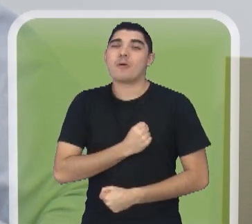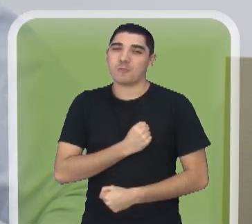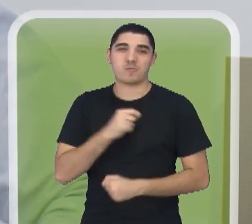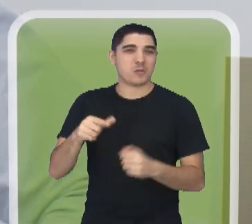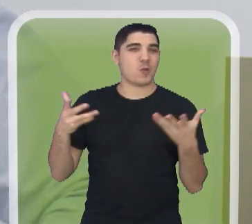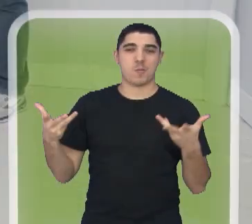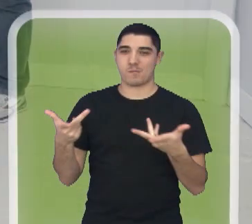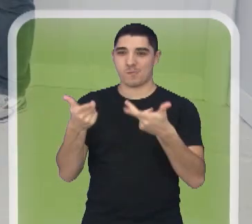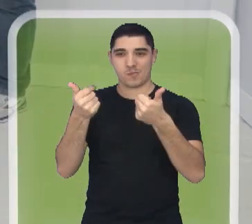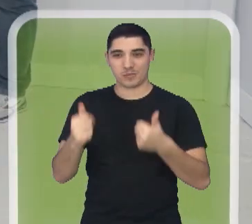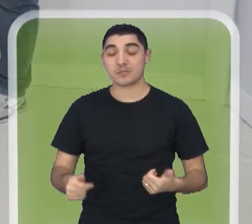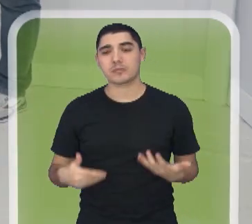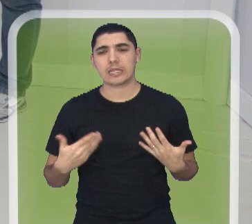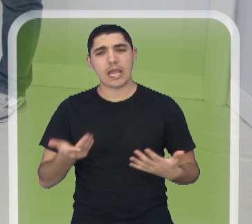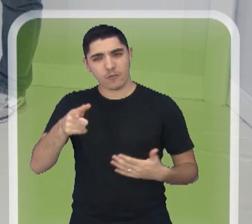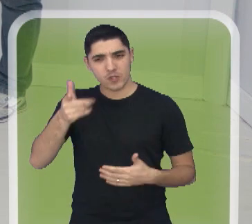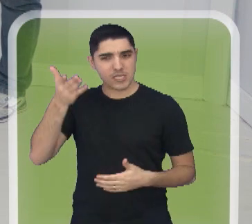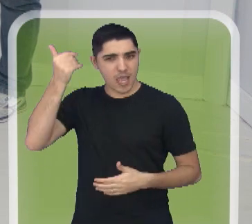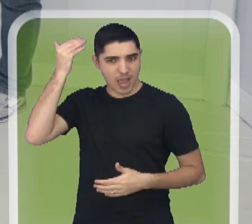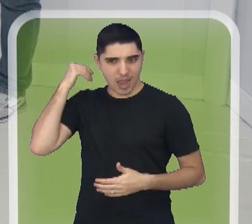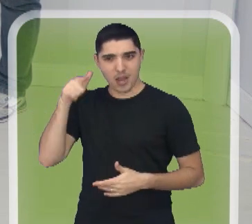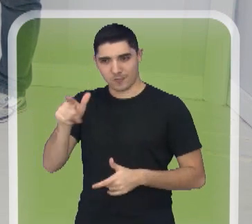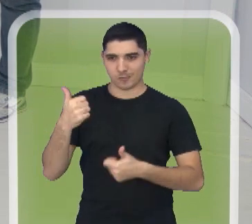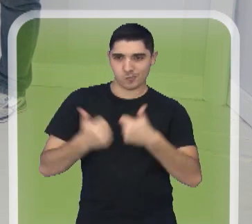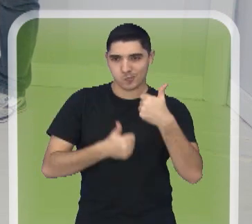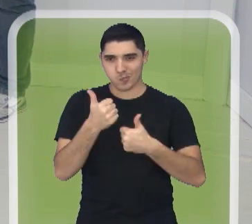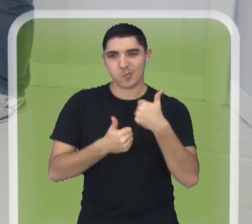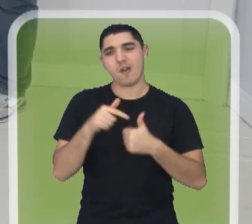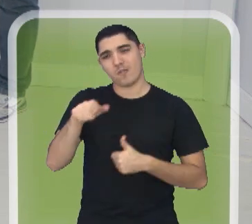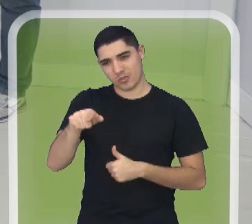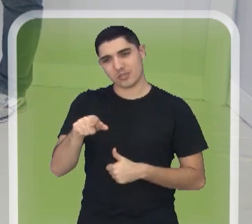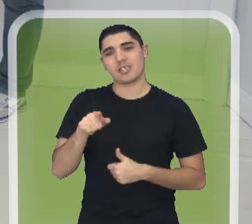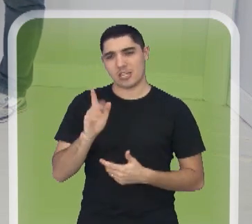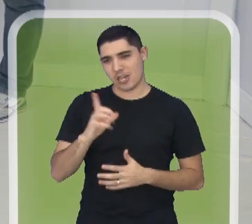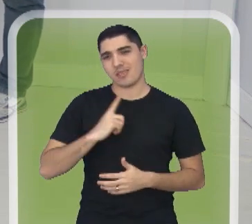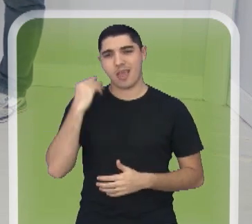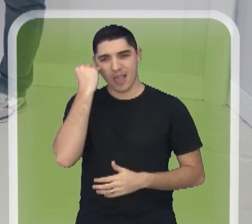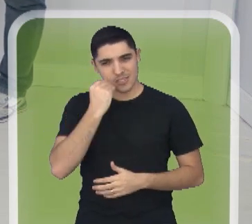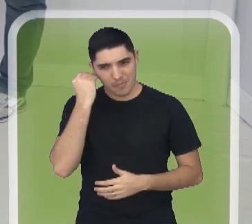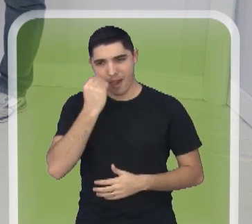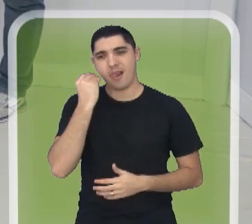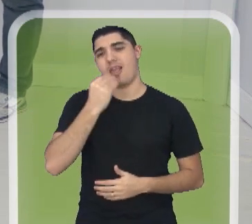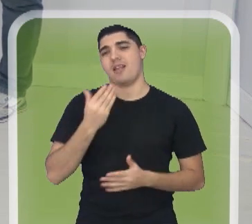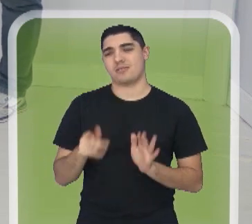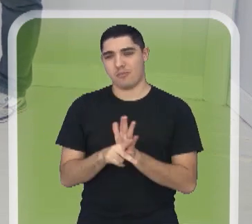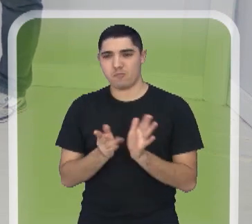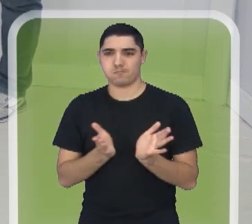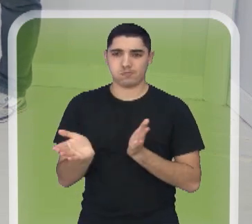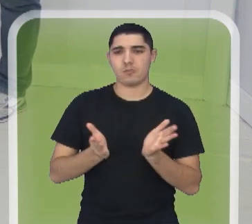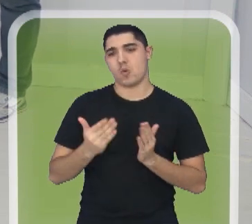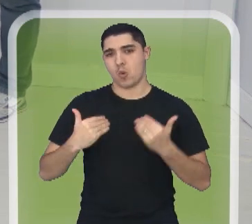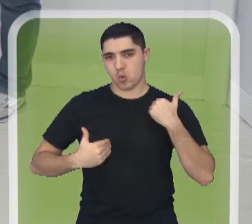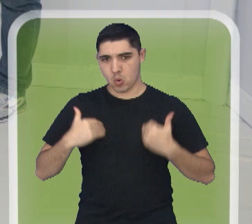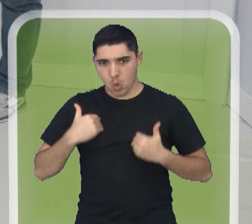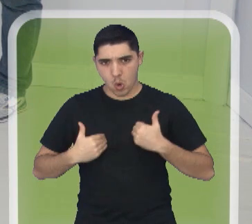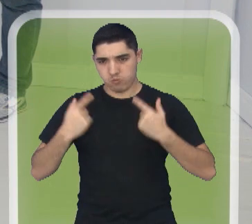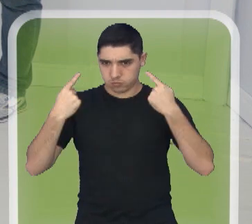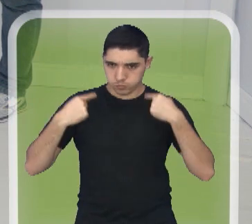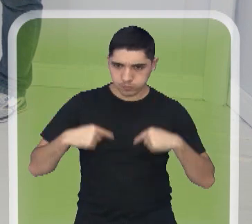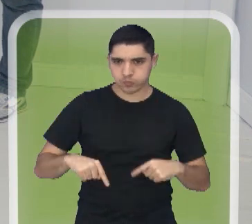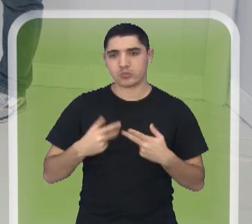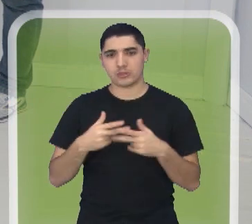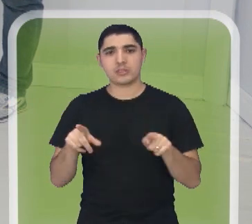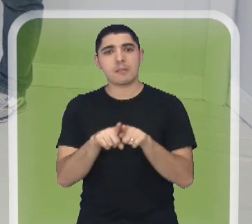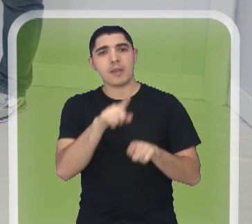teste. Na época que você jogava, você era jogador, claro, você tem todas as atribuições que um jogador tem, se manter fisicamente, tecnicamente, ouvir o que o